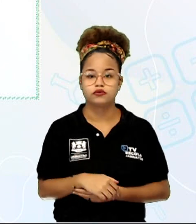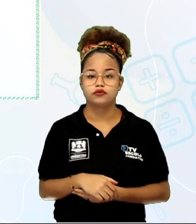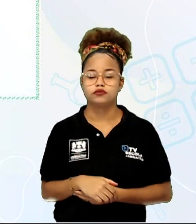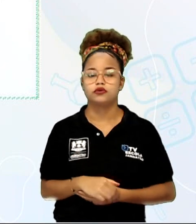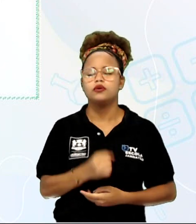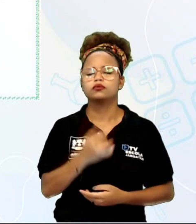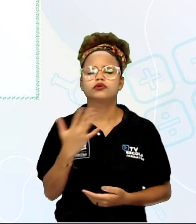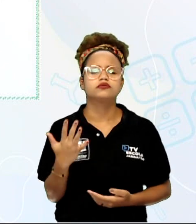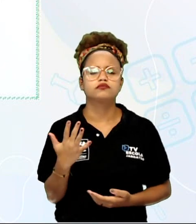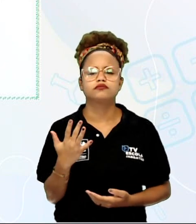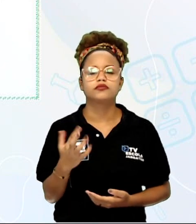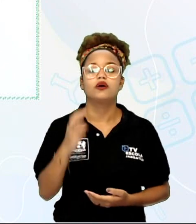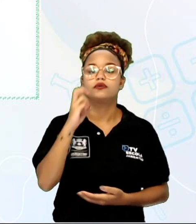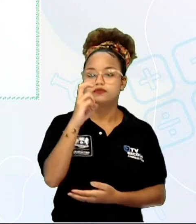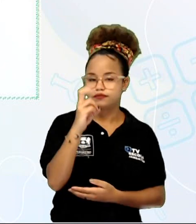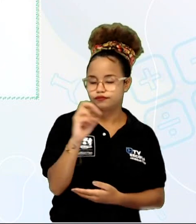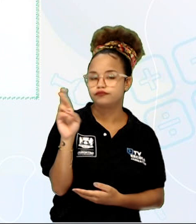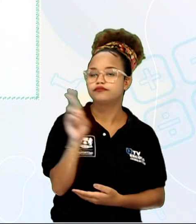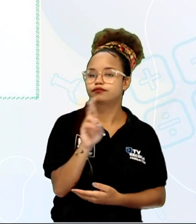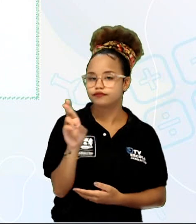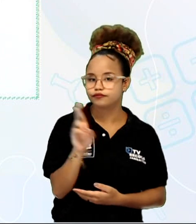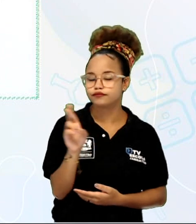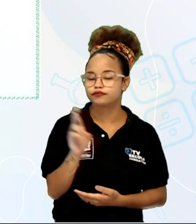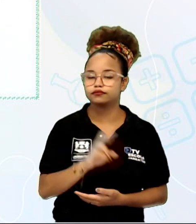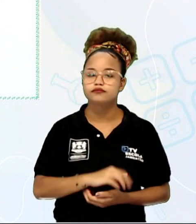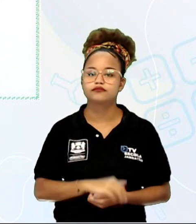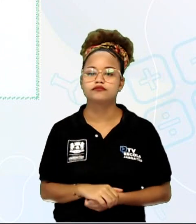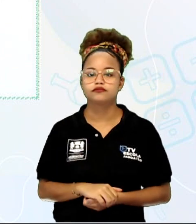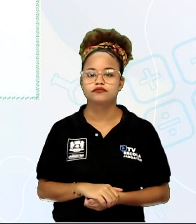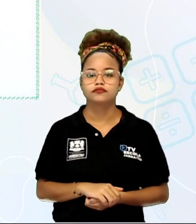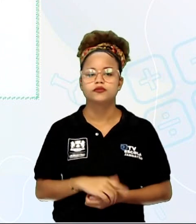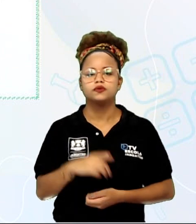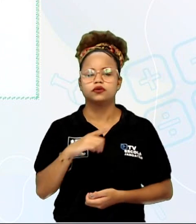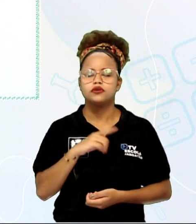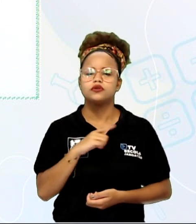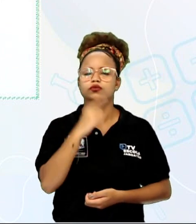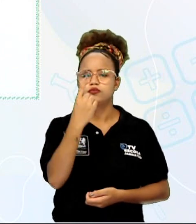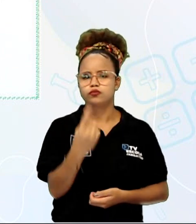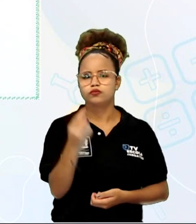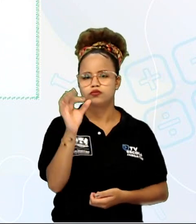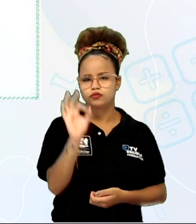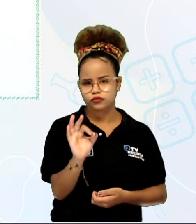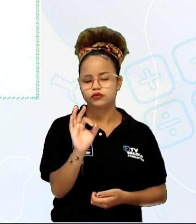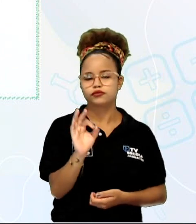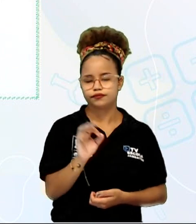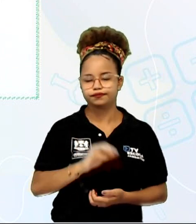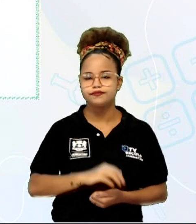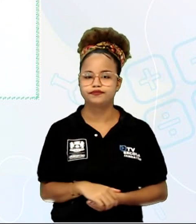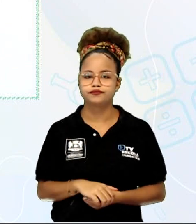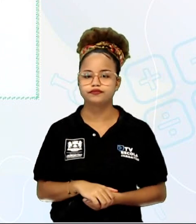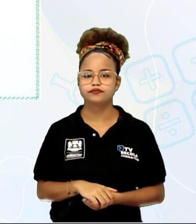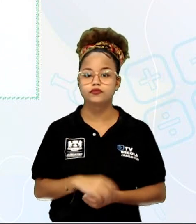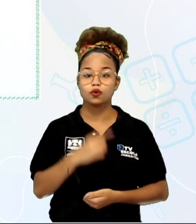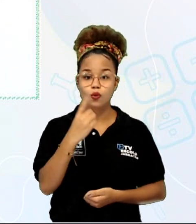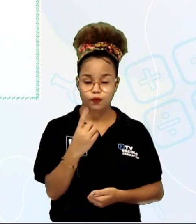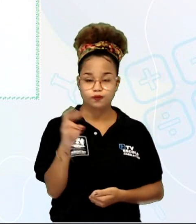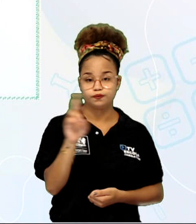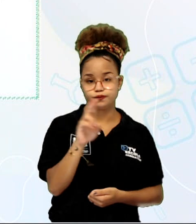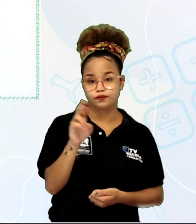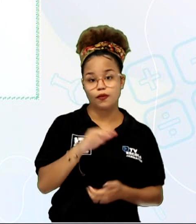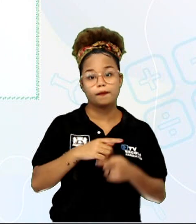custa quanto? R$ 50. E ele tem uma moeda de R$ 1. Já